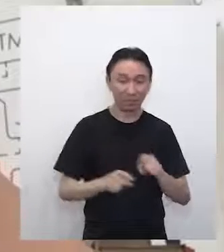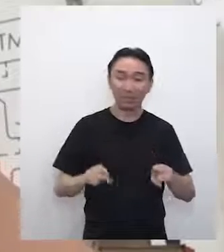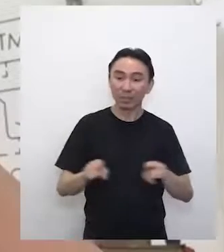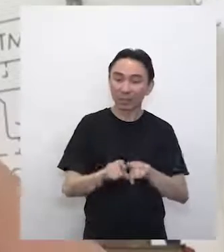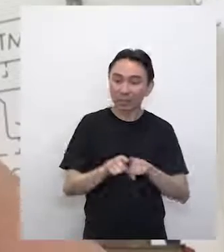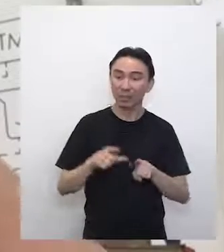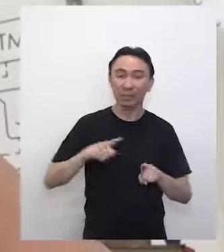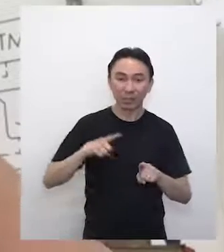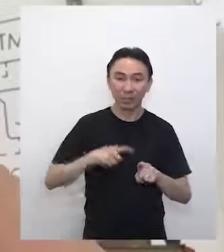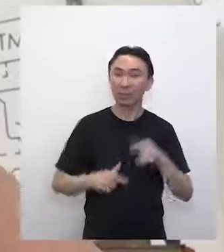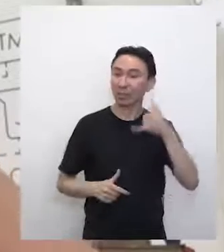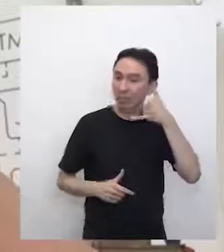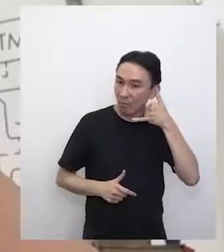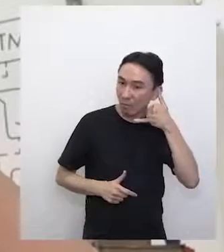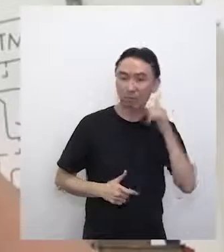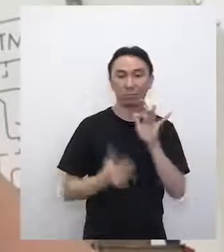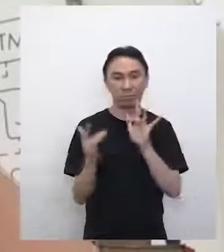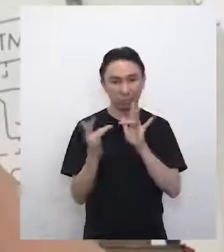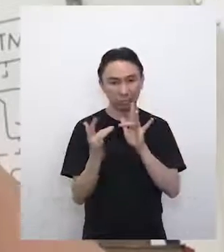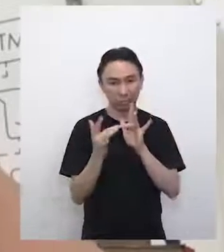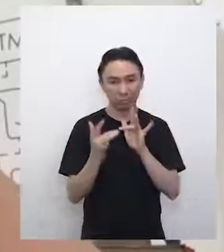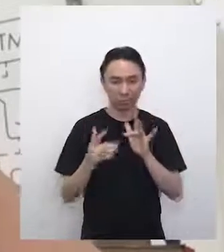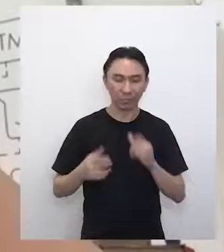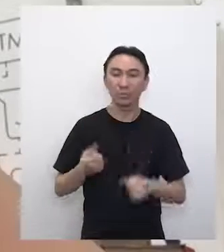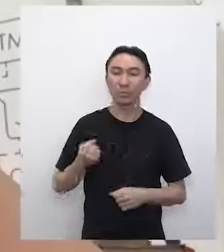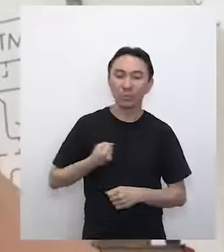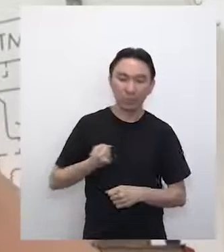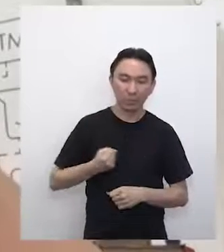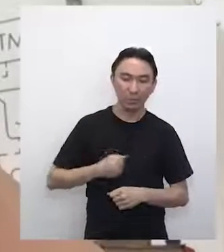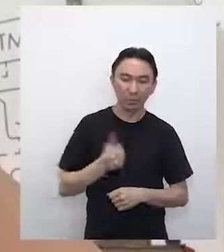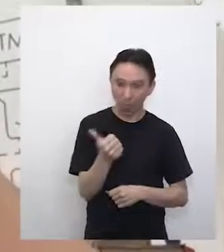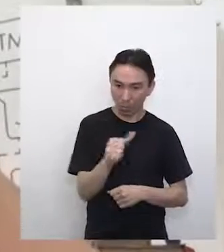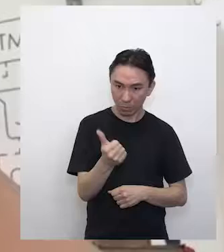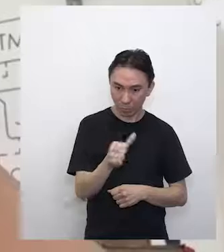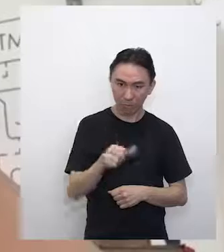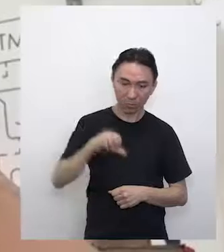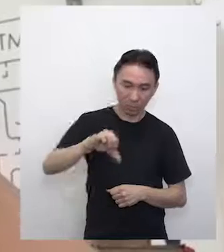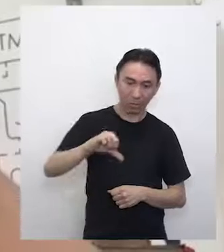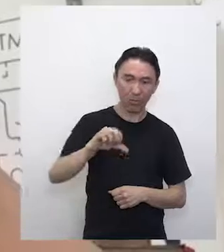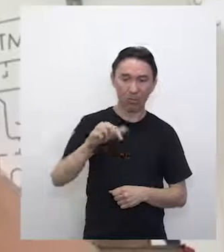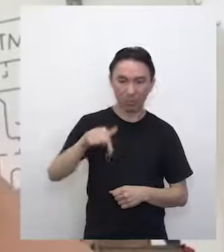contato, se vocês quiserem agendar uma visita. O telefone é 11